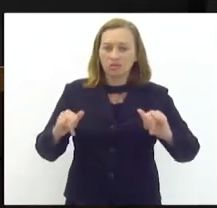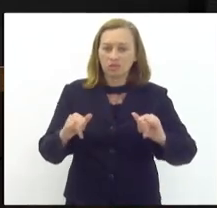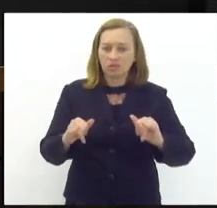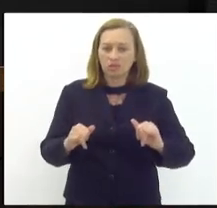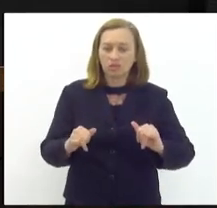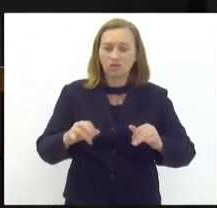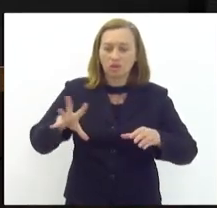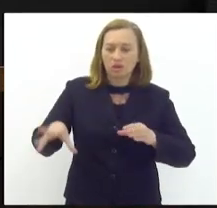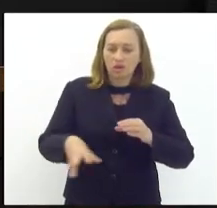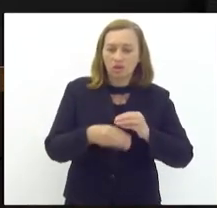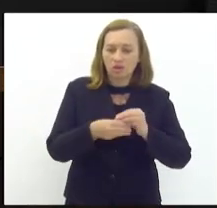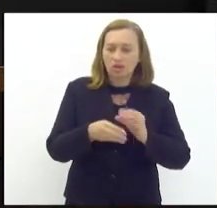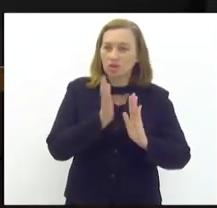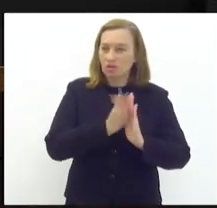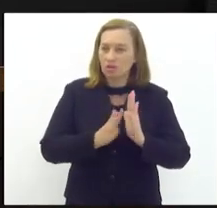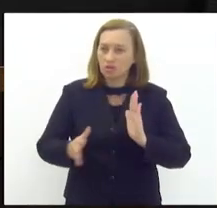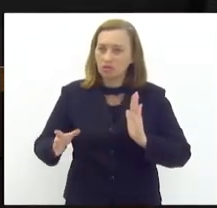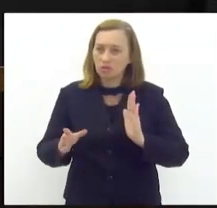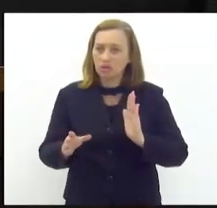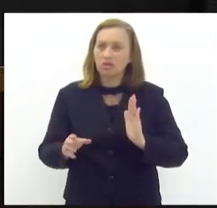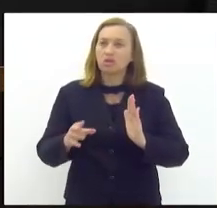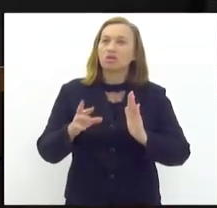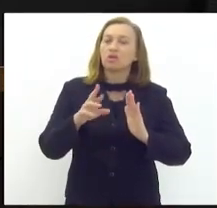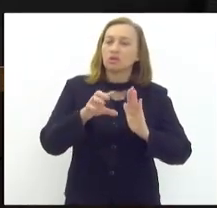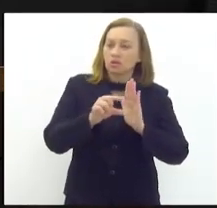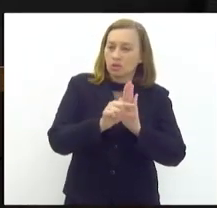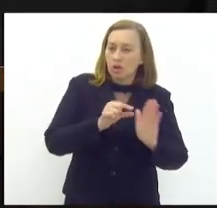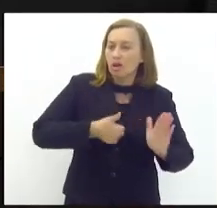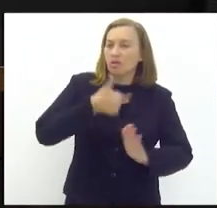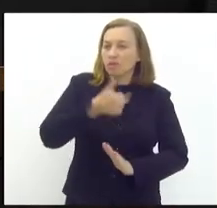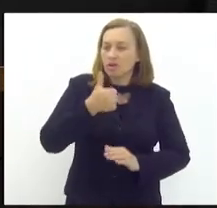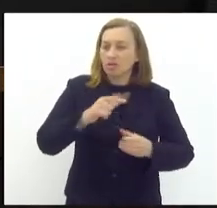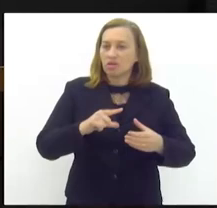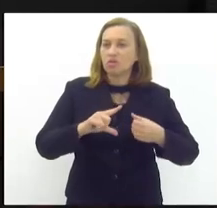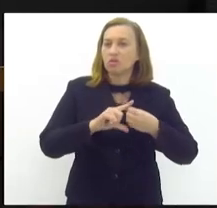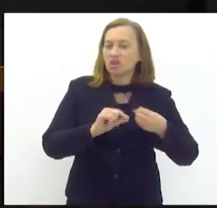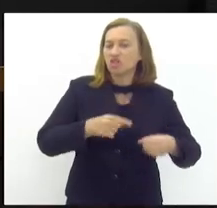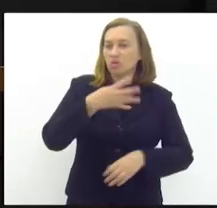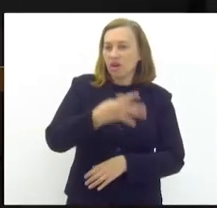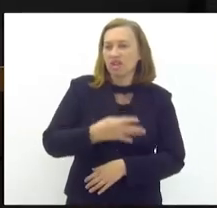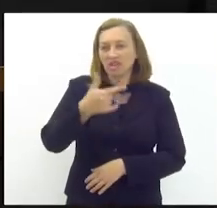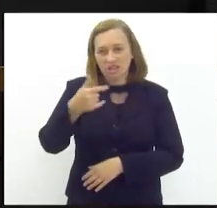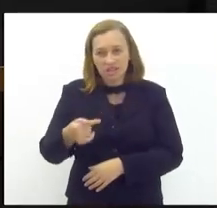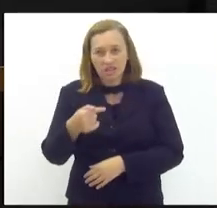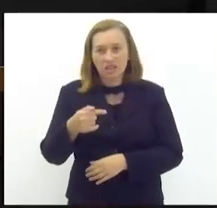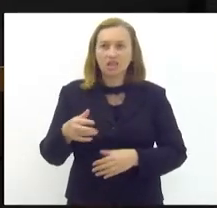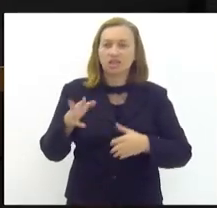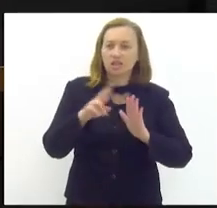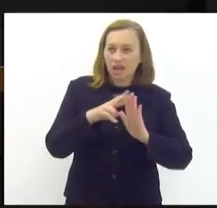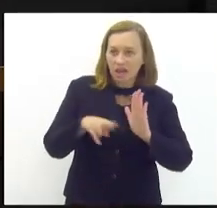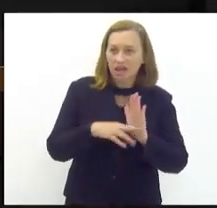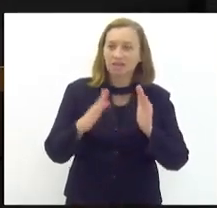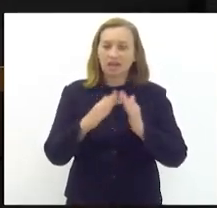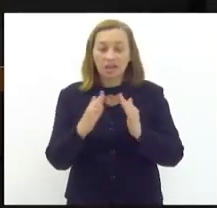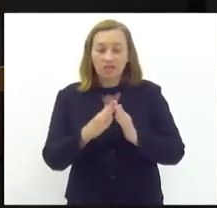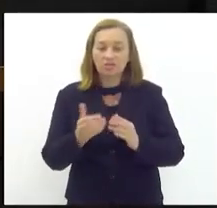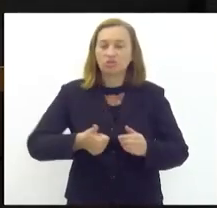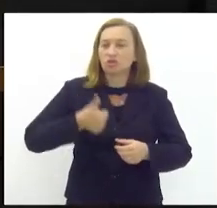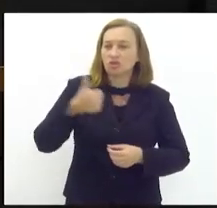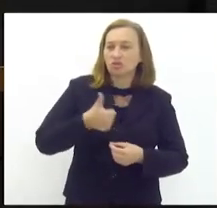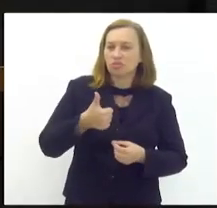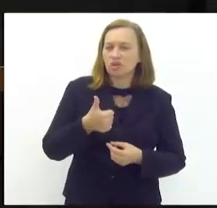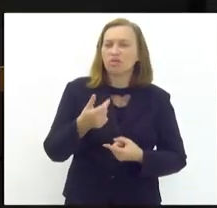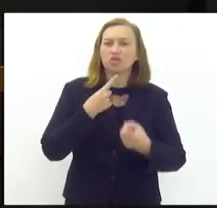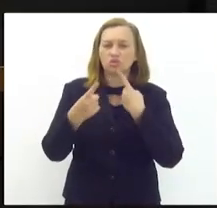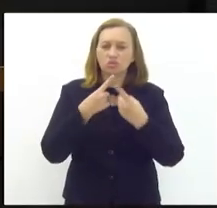incluído na ordem do dia de acordo com parágrafo primeiro do artigo 37 do Regimento Interno entre habitação